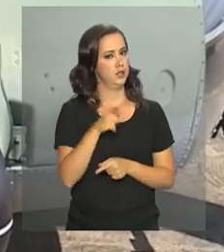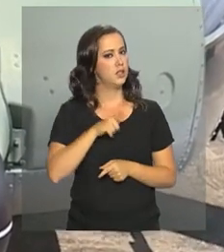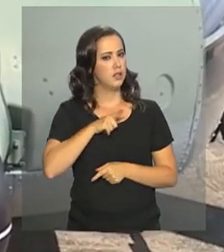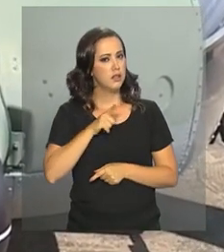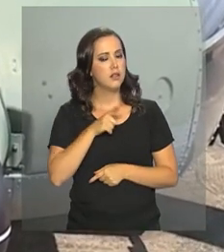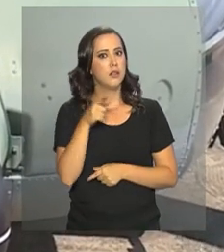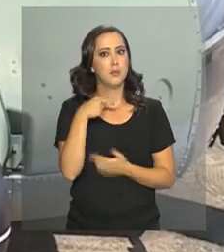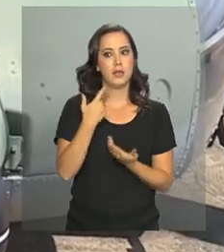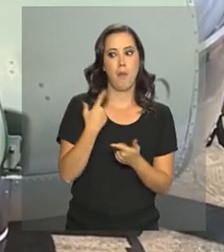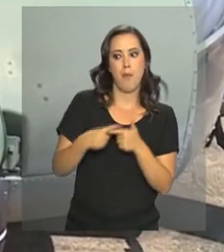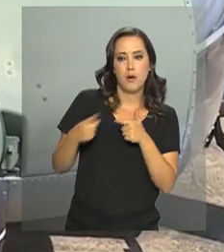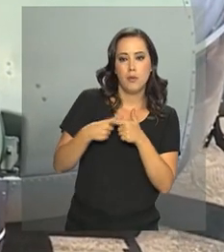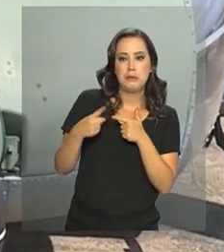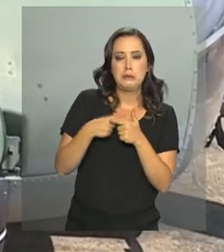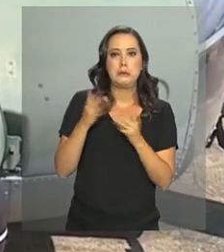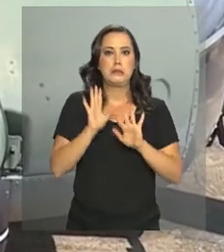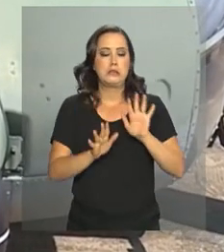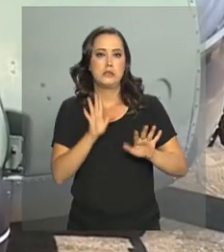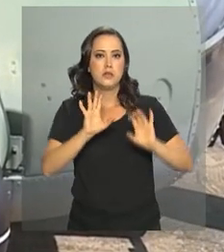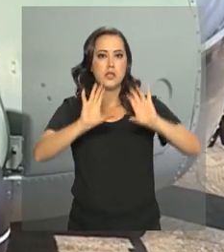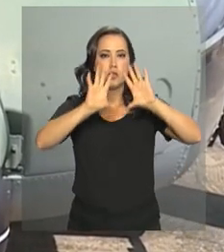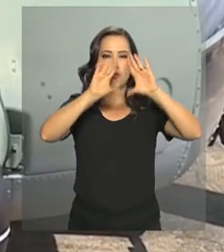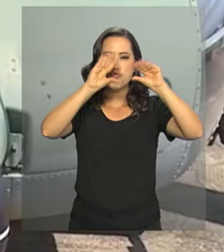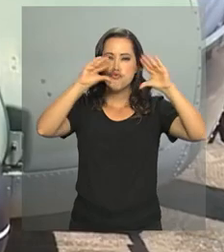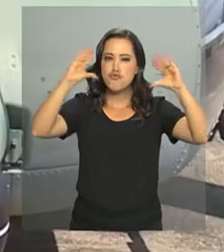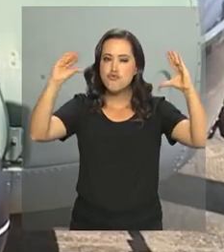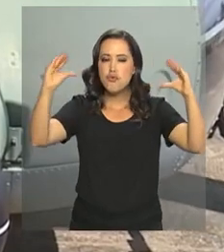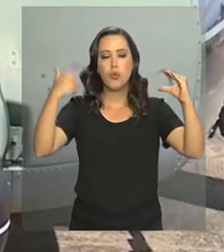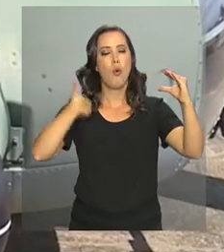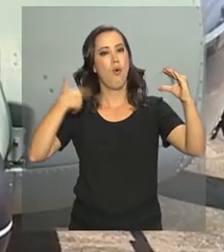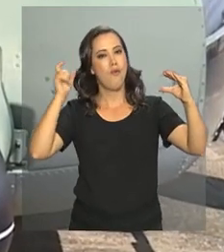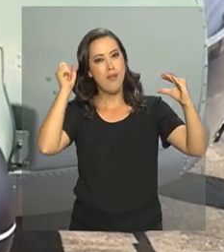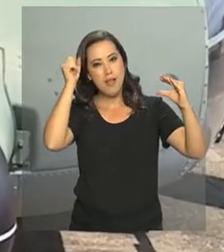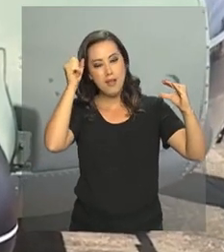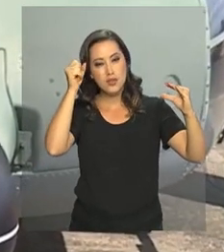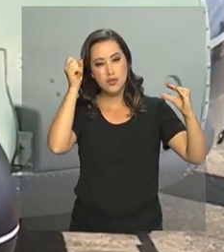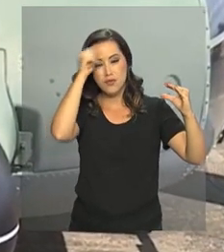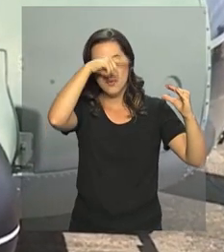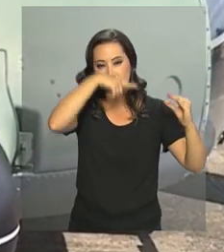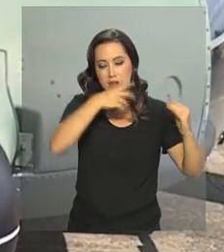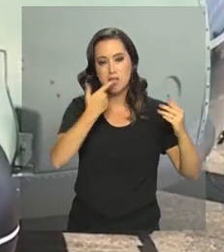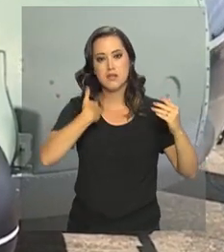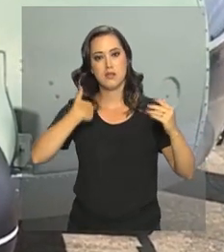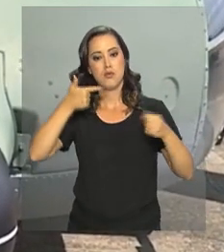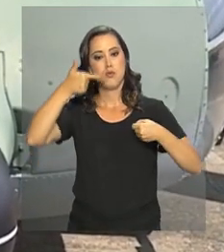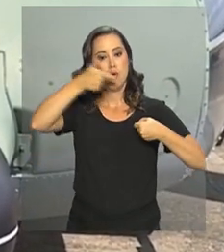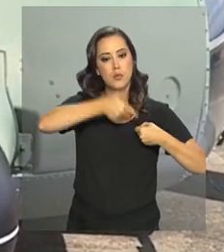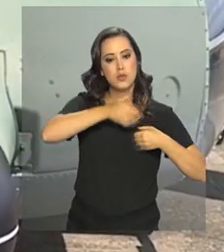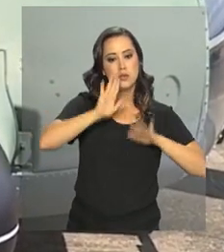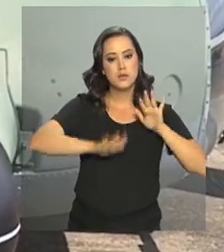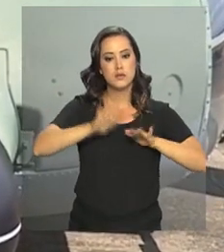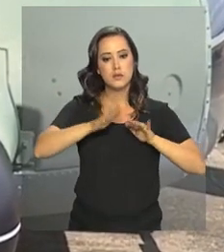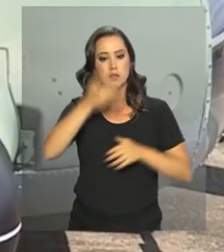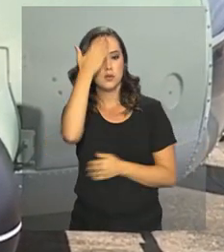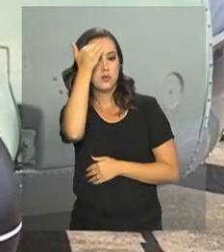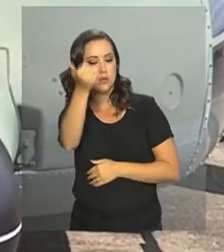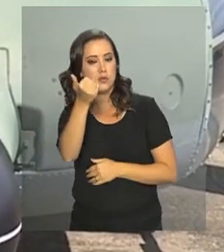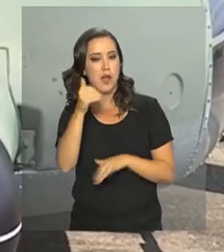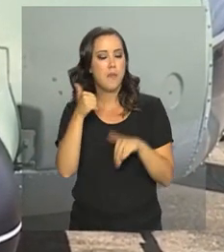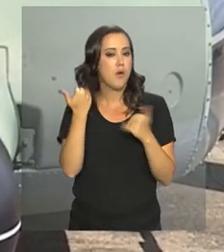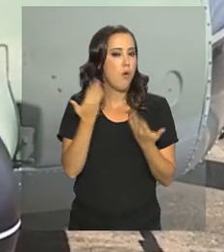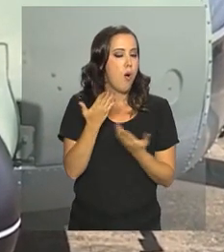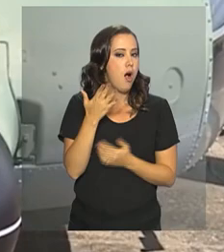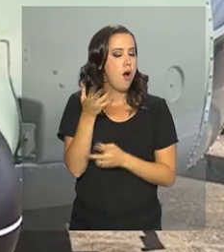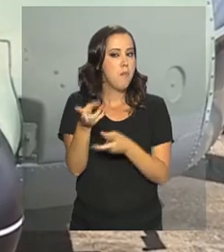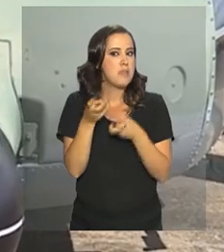a imprevisibilidade da meteorologia que o que acaba deixando um pouco mais delicado ainda que esta autonomia porque muitas vezes não sabe não